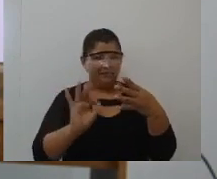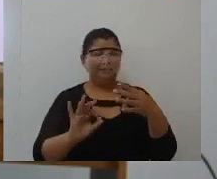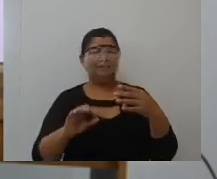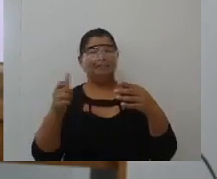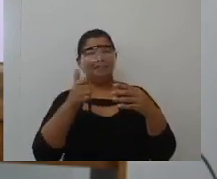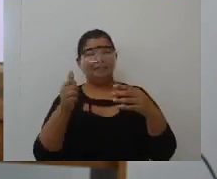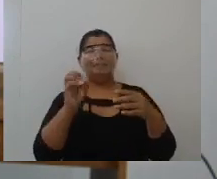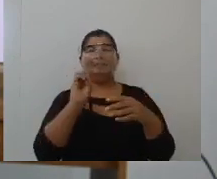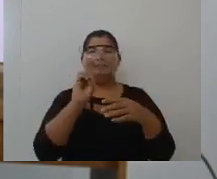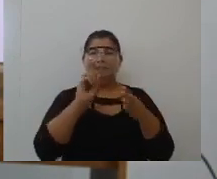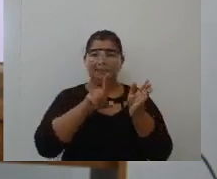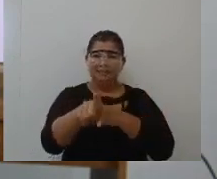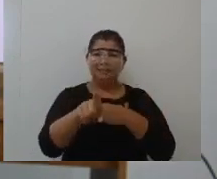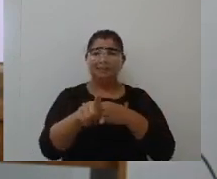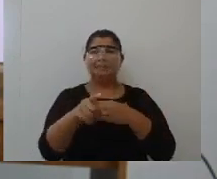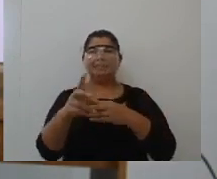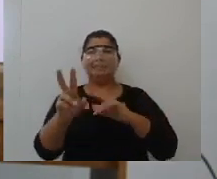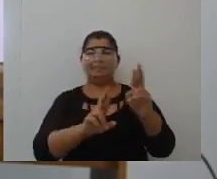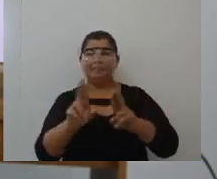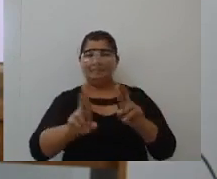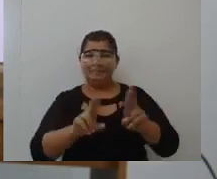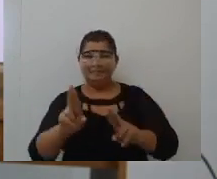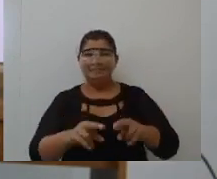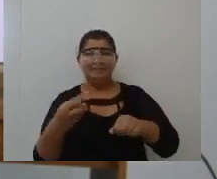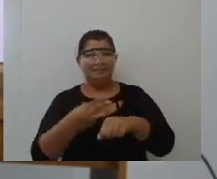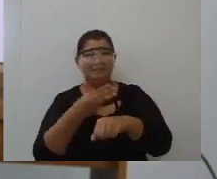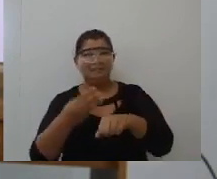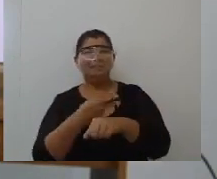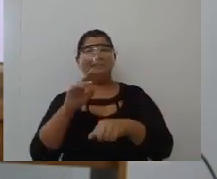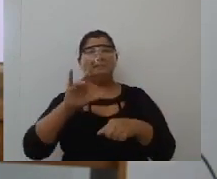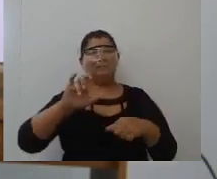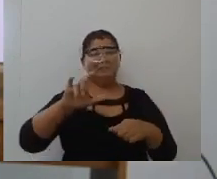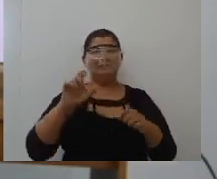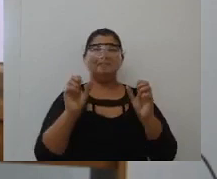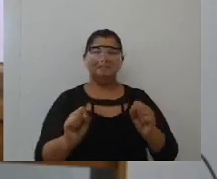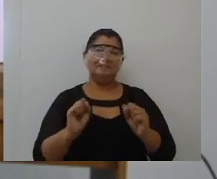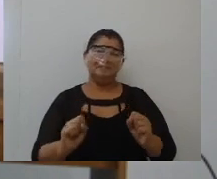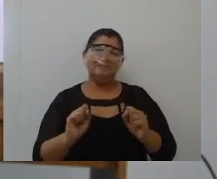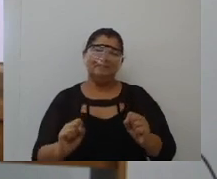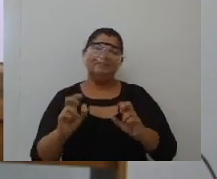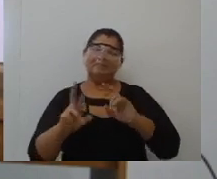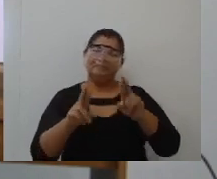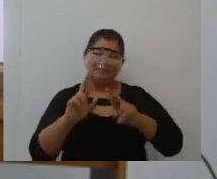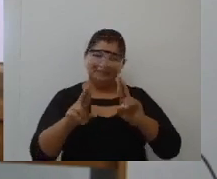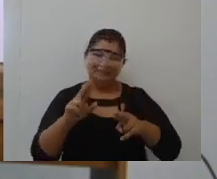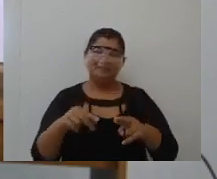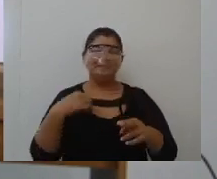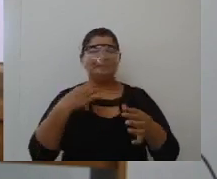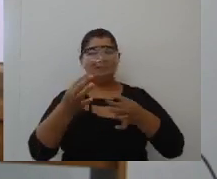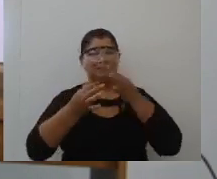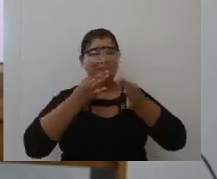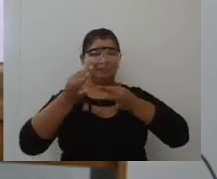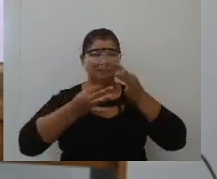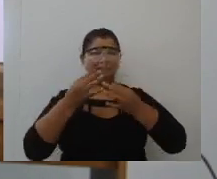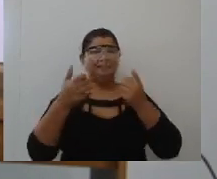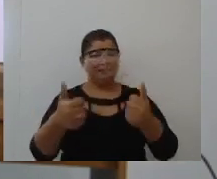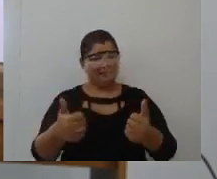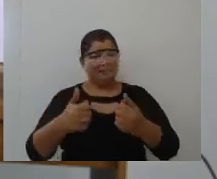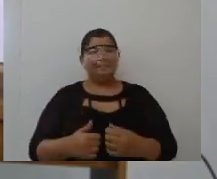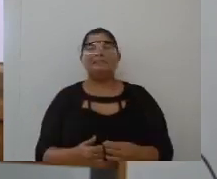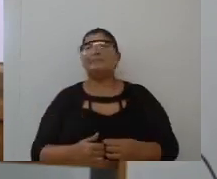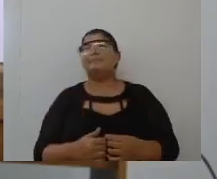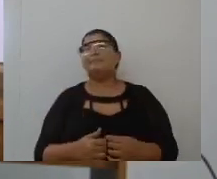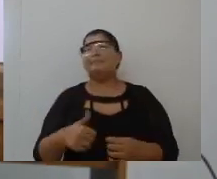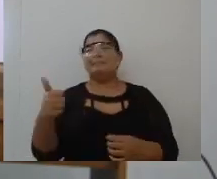solto as questões, tem gente que responde até pelo WhatsApp, pelo Instagram, pode ó, responder e eu comento aqui, tá bom? Vamos lá,